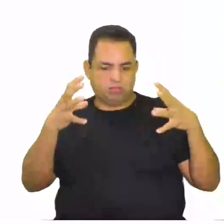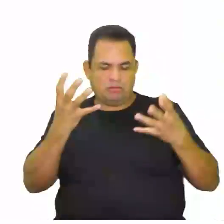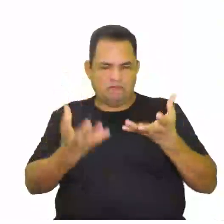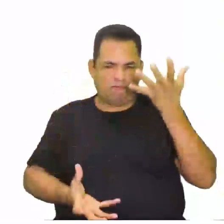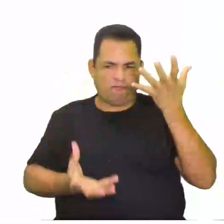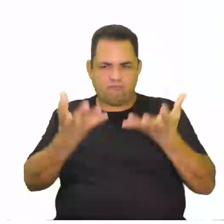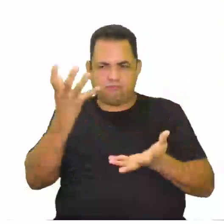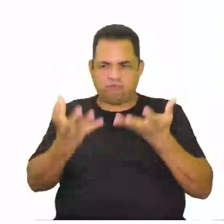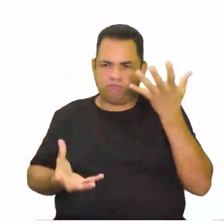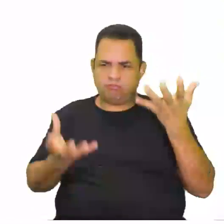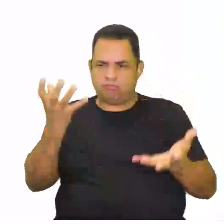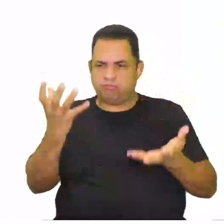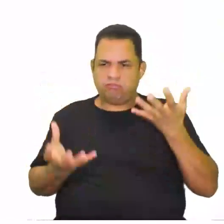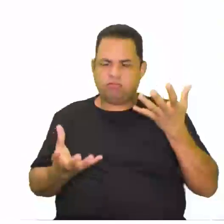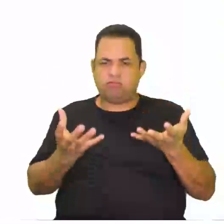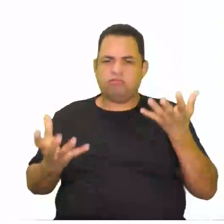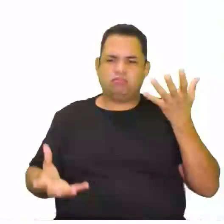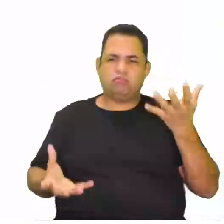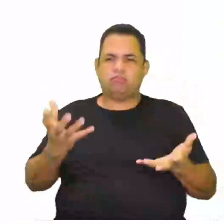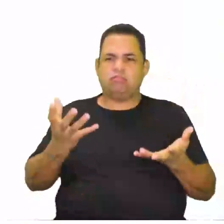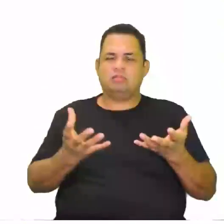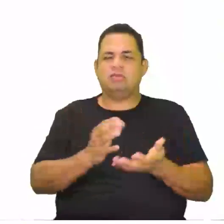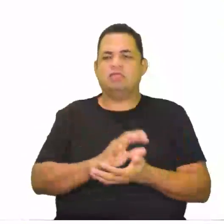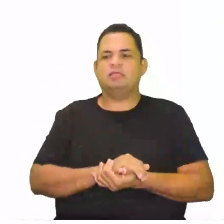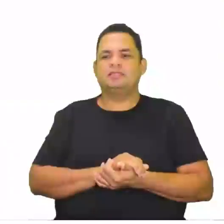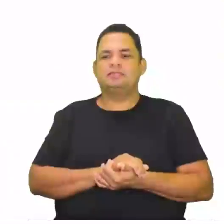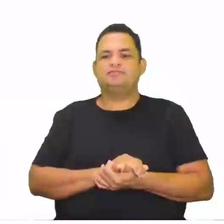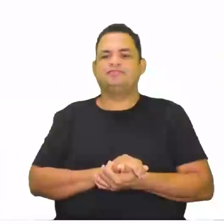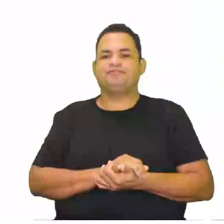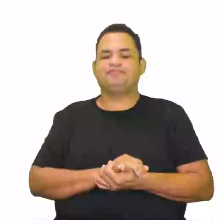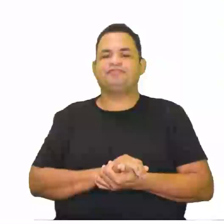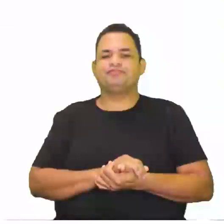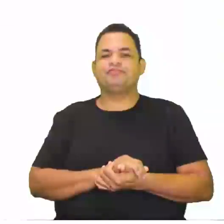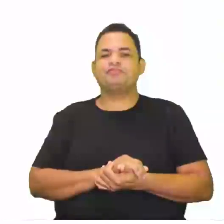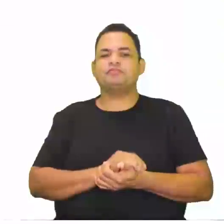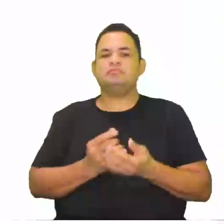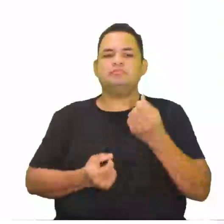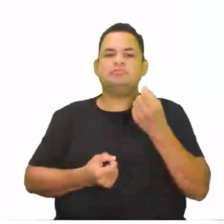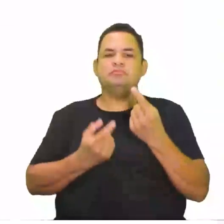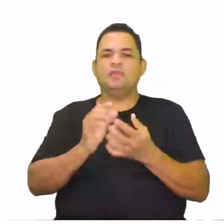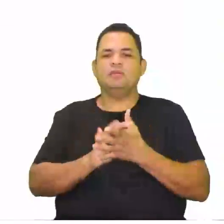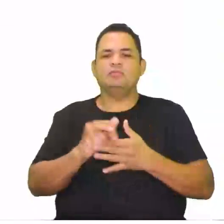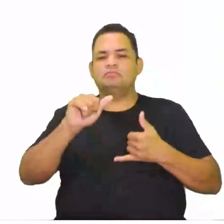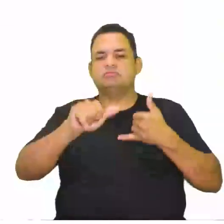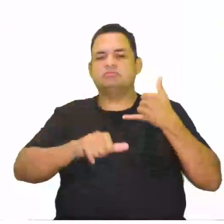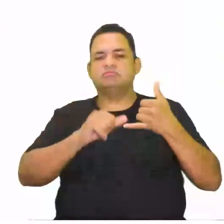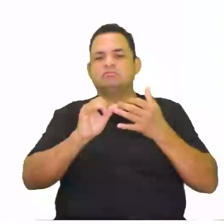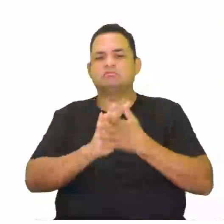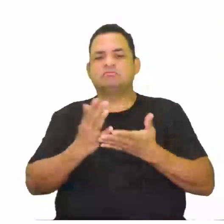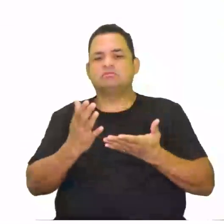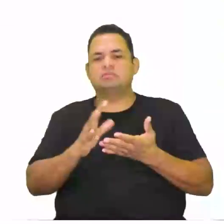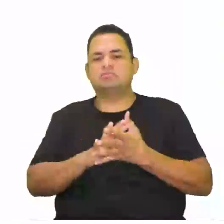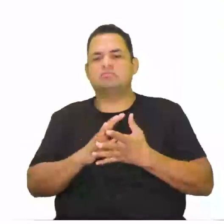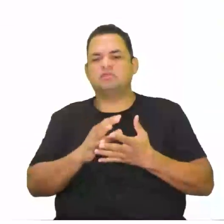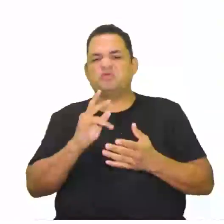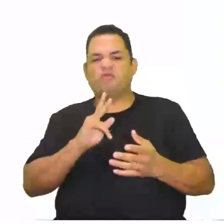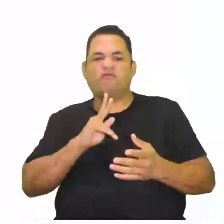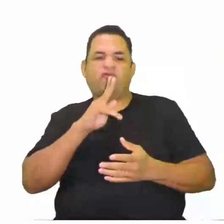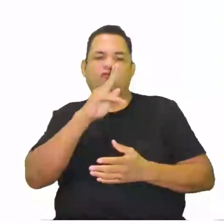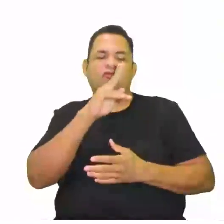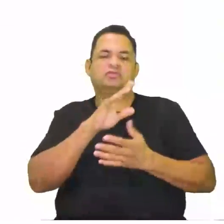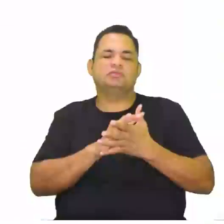e incêndios. Algumas reações químicas são muito violentas e elas acabam gerando